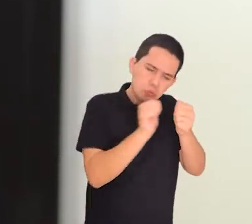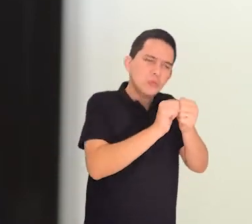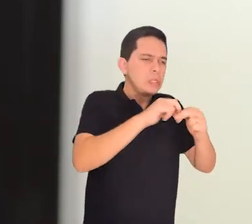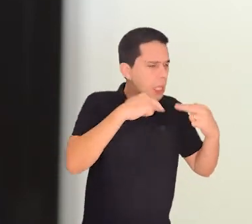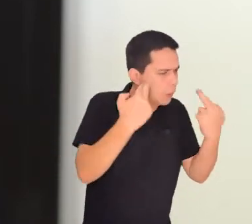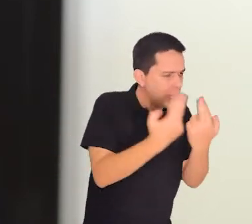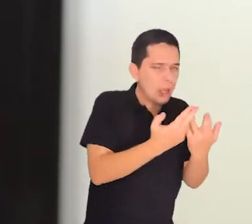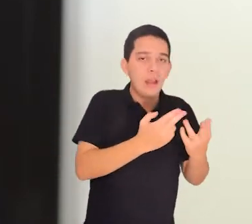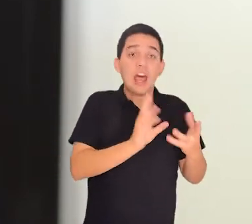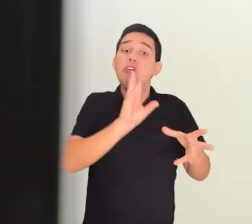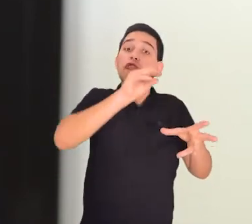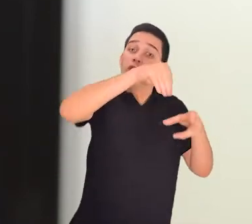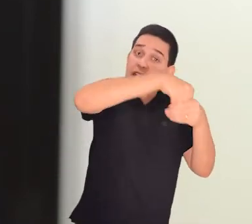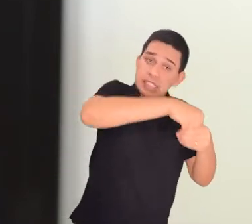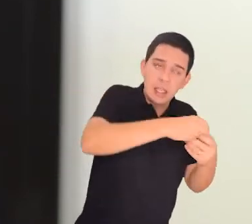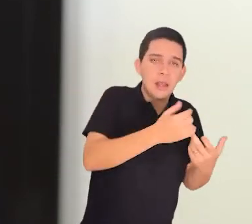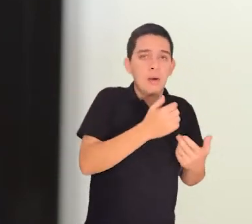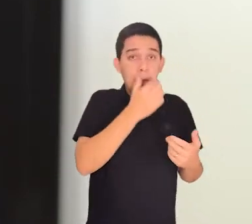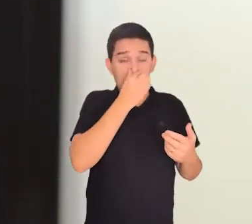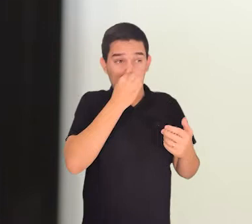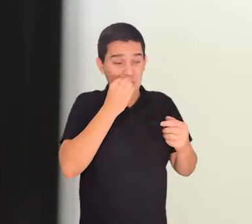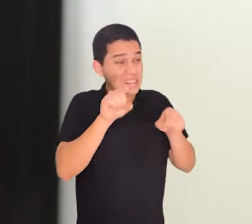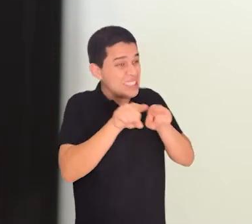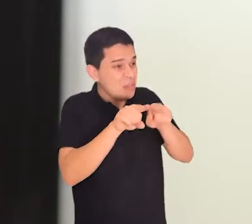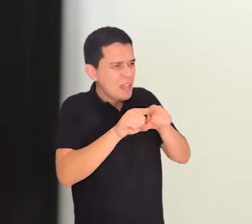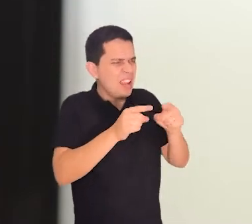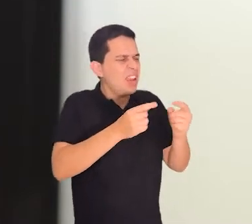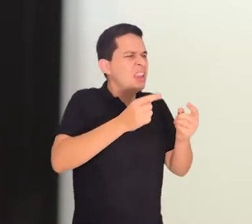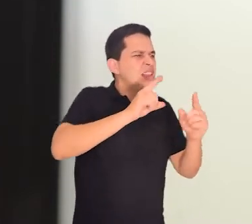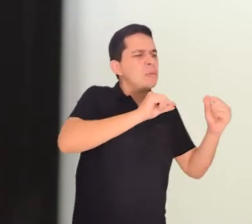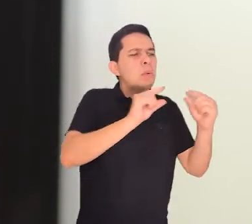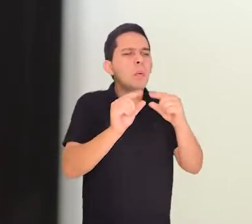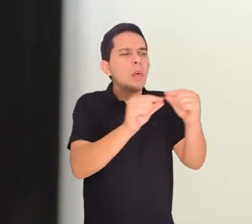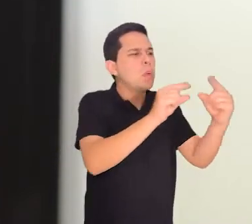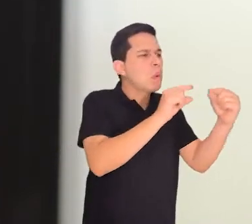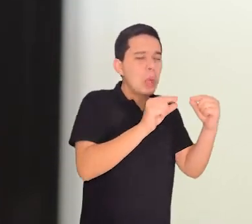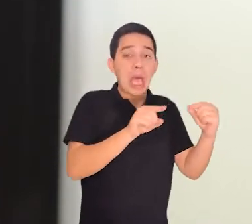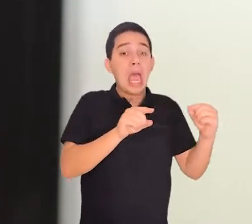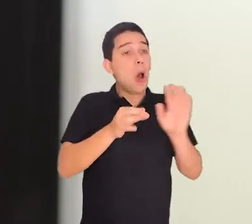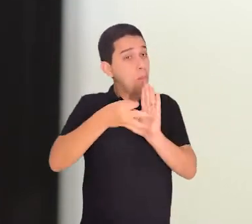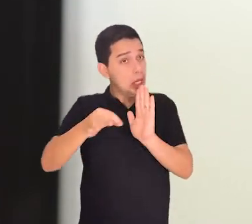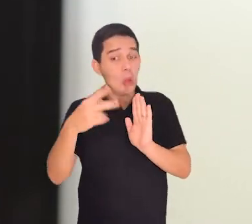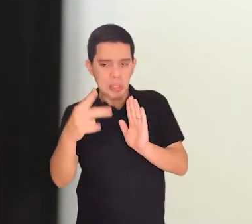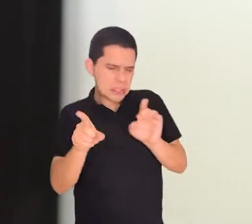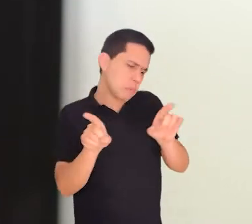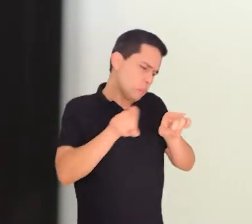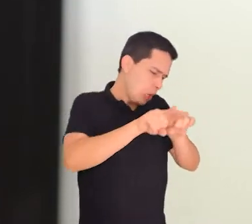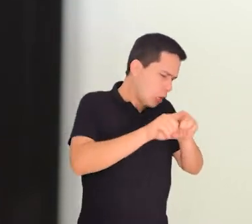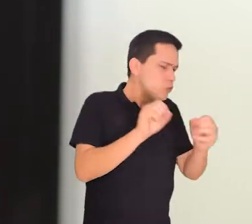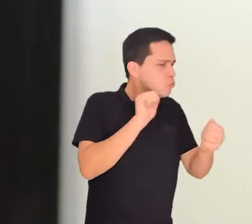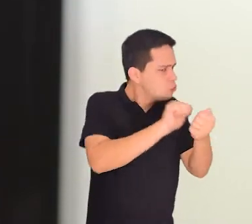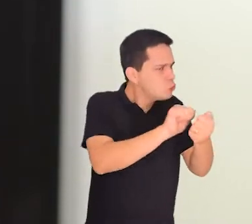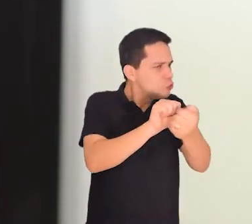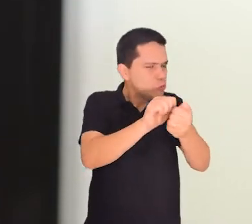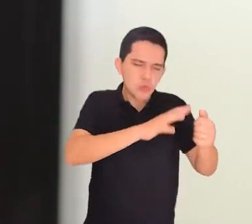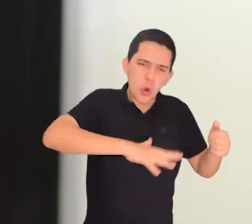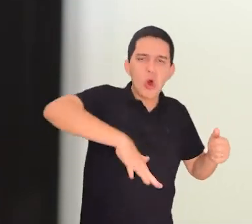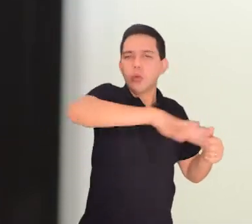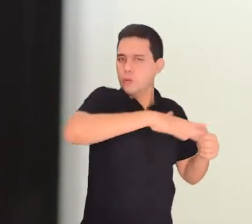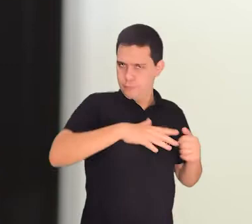votações, discute os melhores rumos a serem tomados, né, pela cooperativa de forma